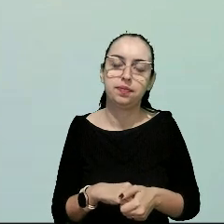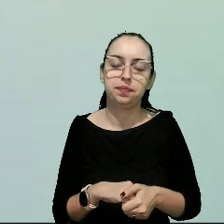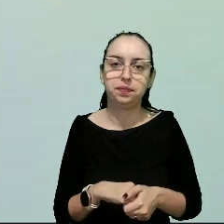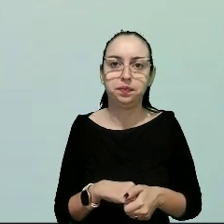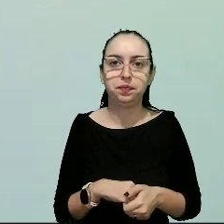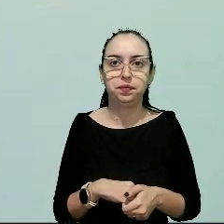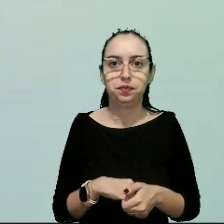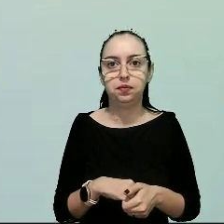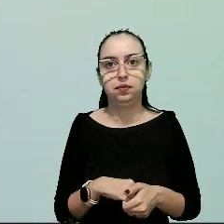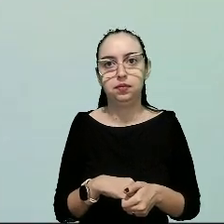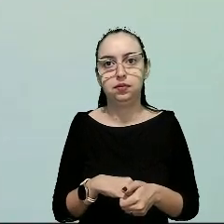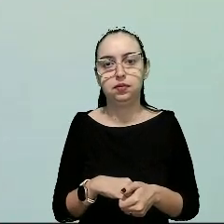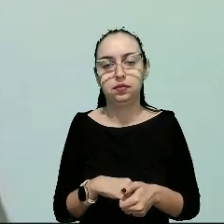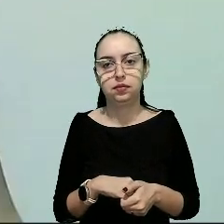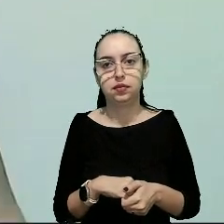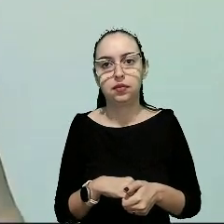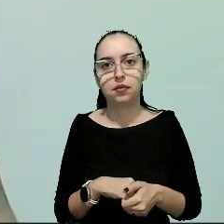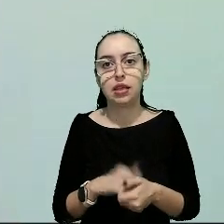famílias.